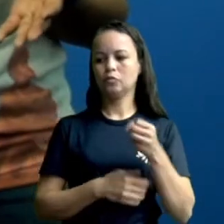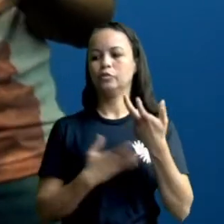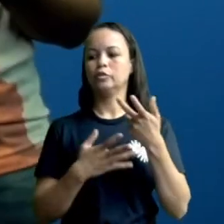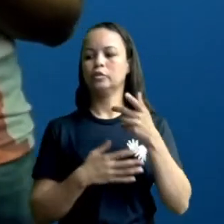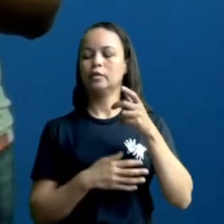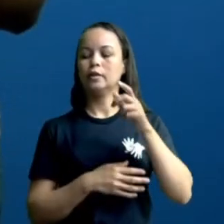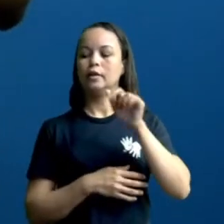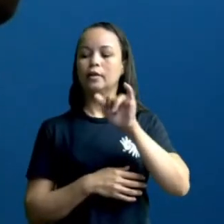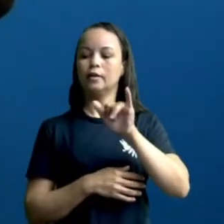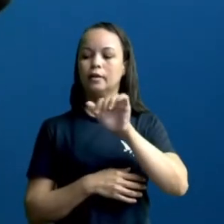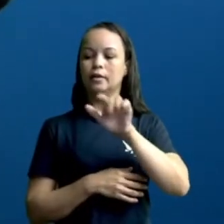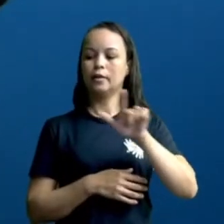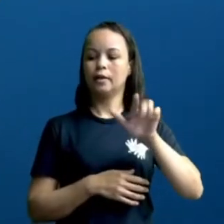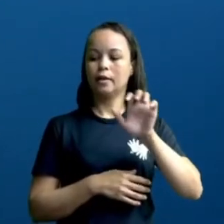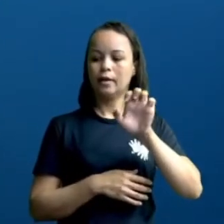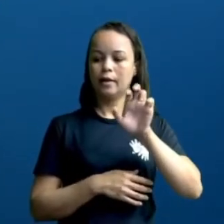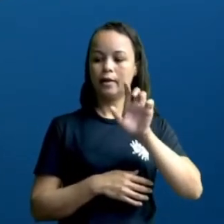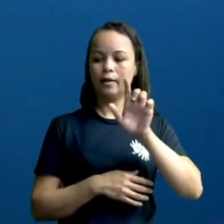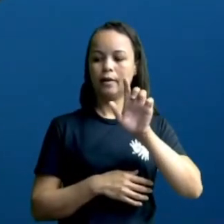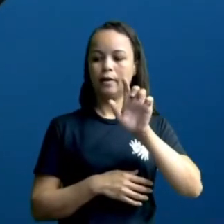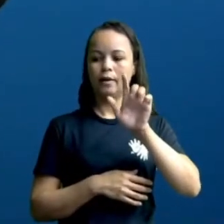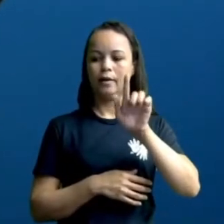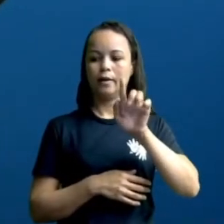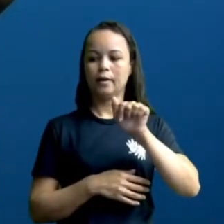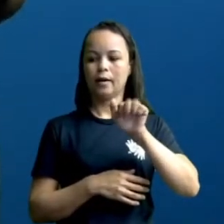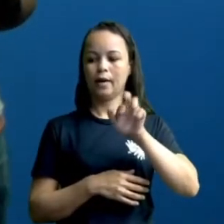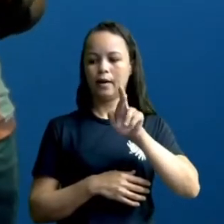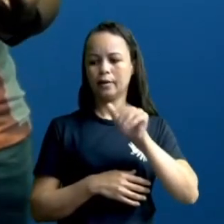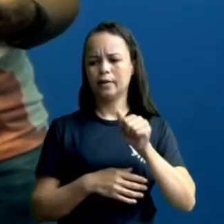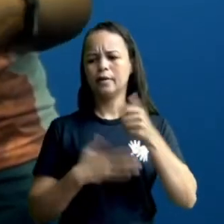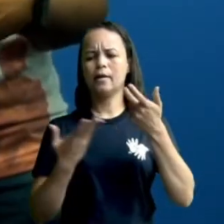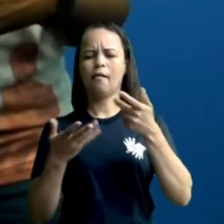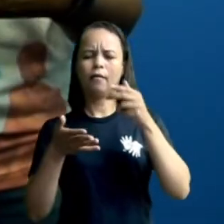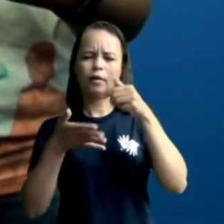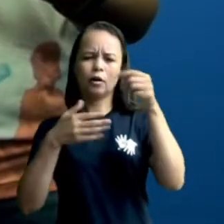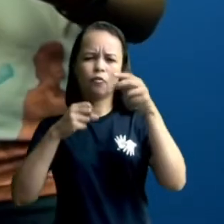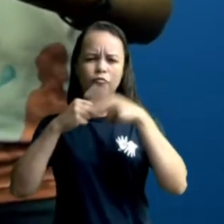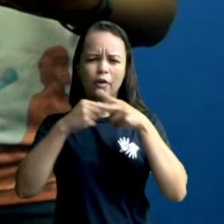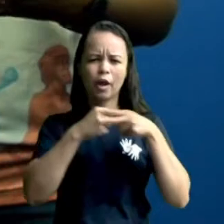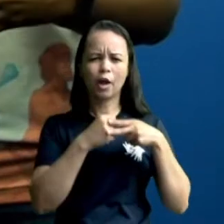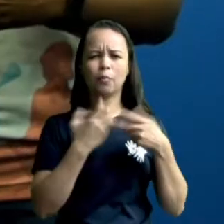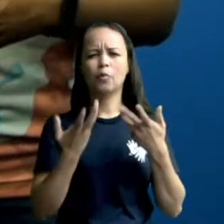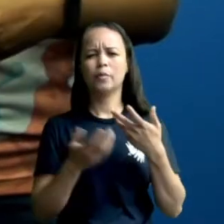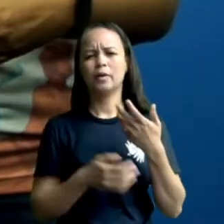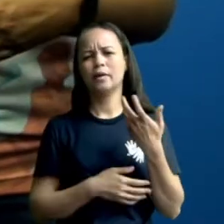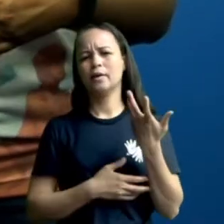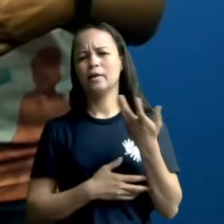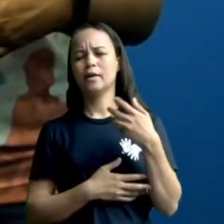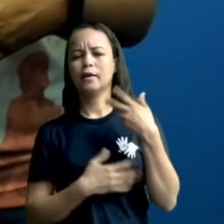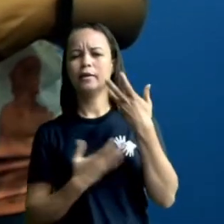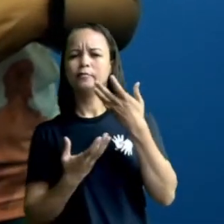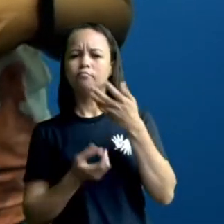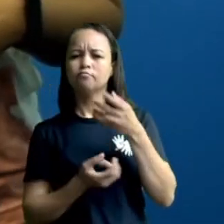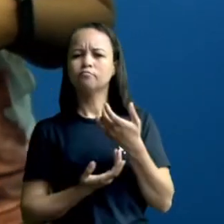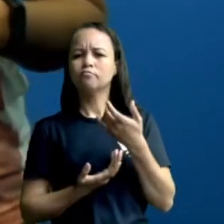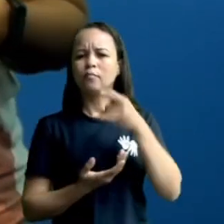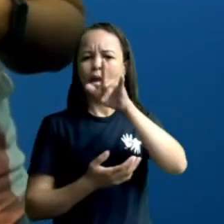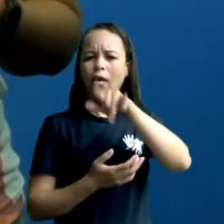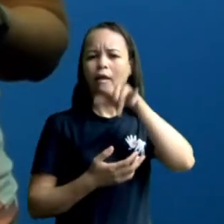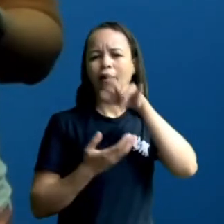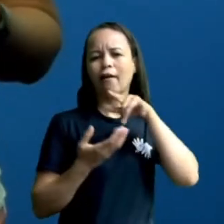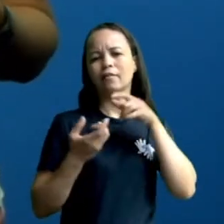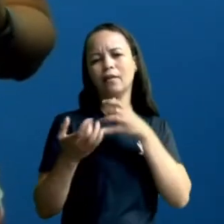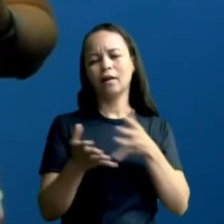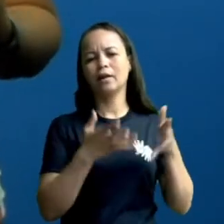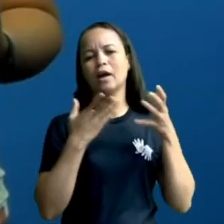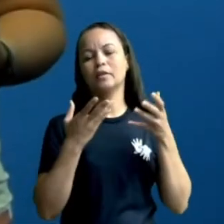Você pode perceber que quando a gente fala assim, ó, estaria, me encantaria, a gente está usando o verbo na